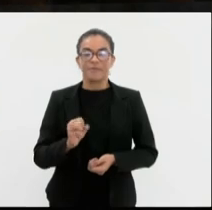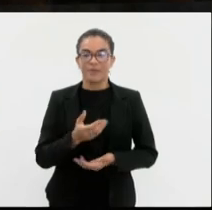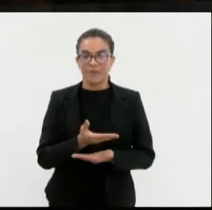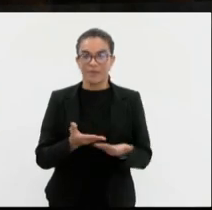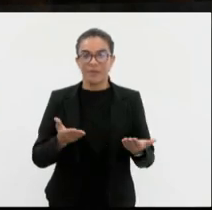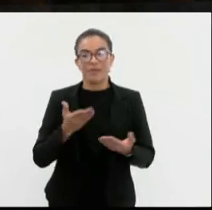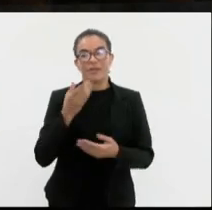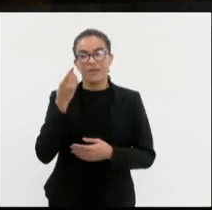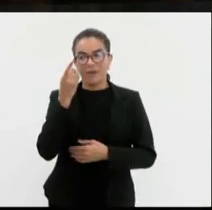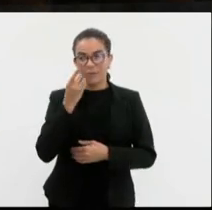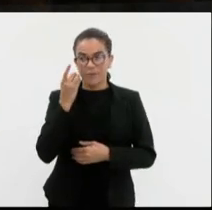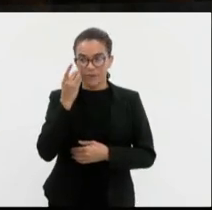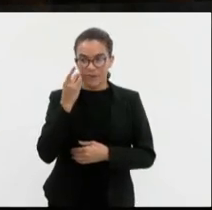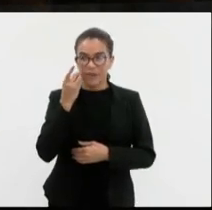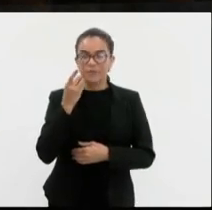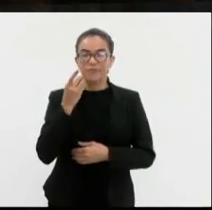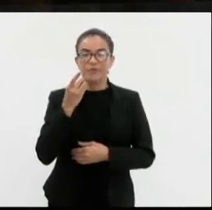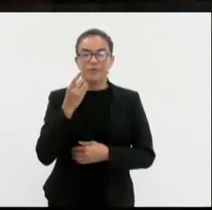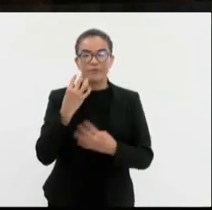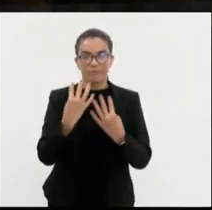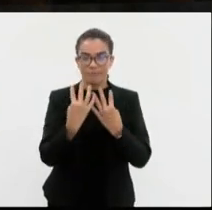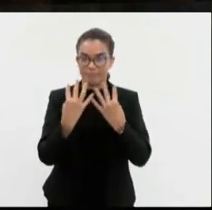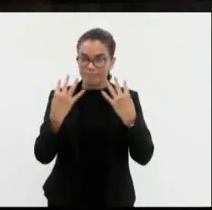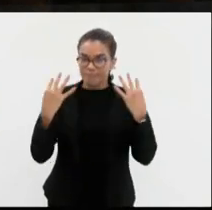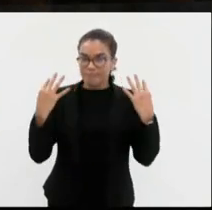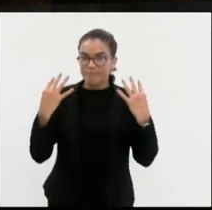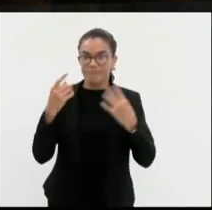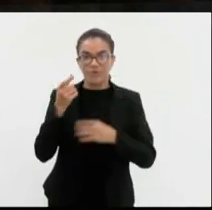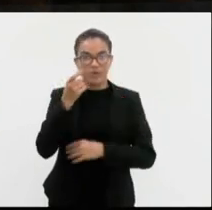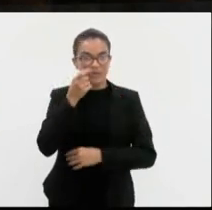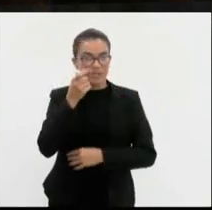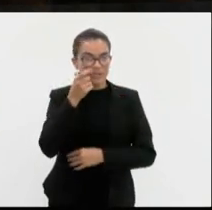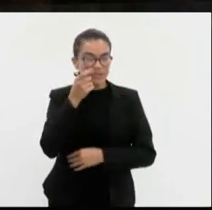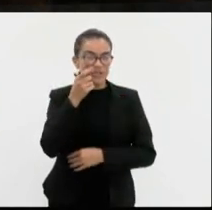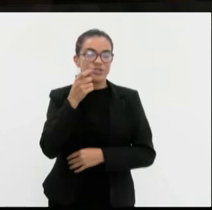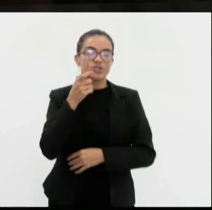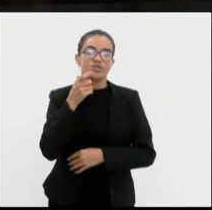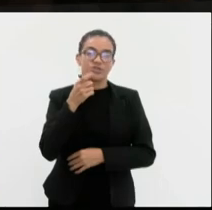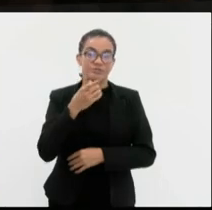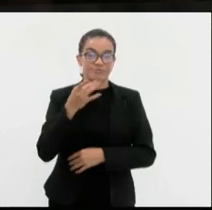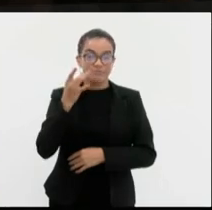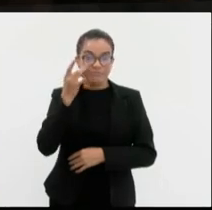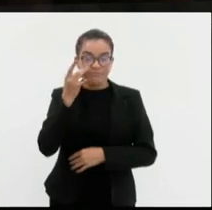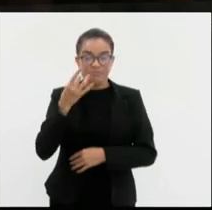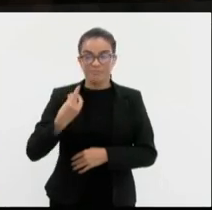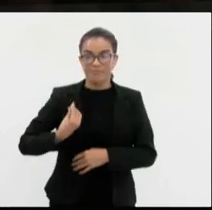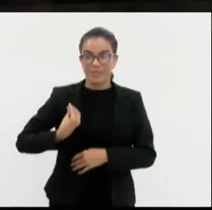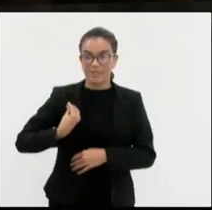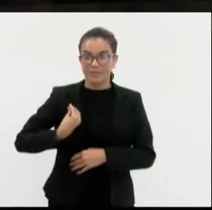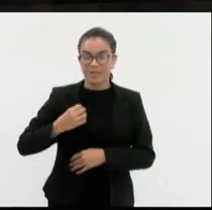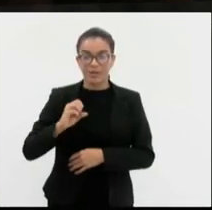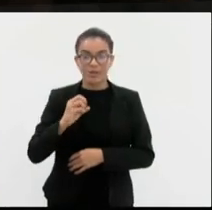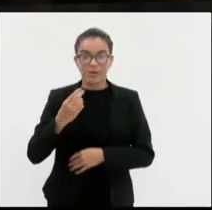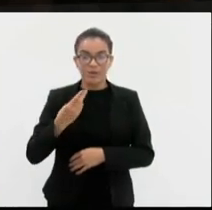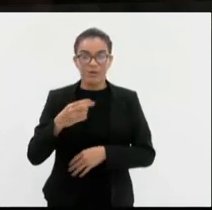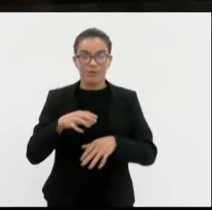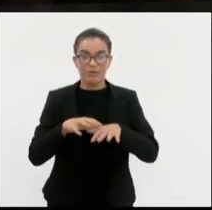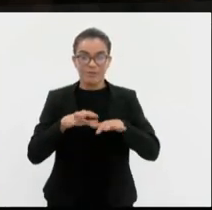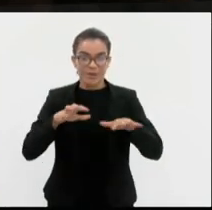deputados que nos nos assistem de forma presencial ou